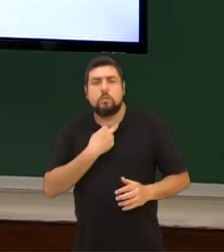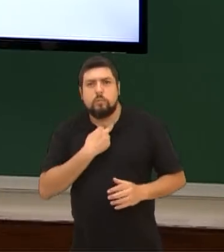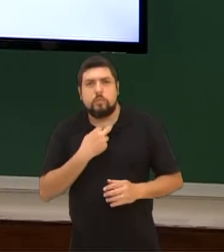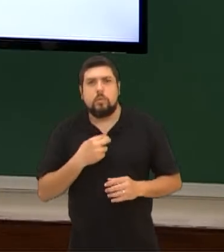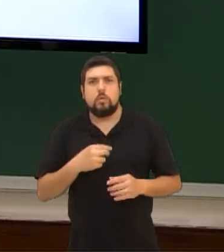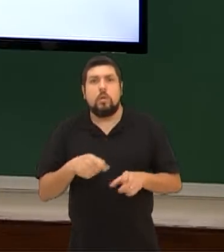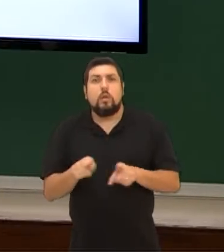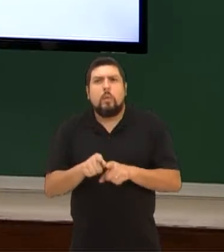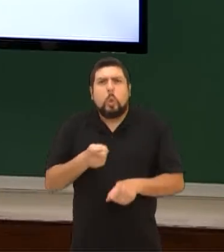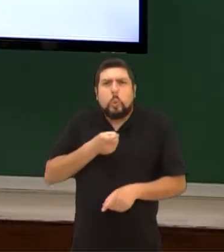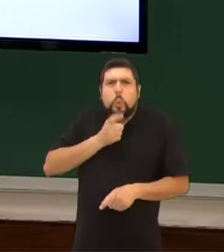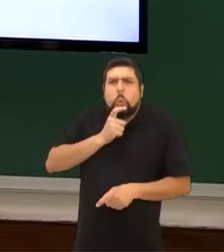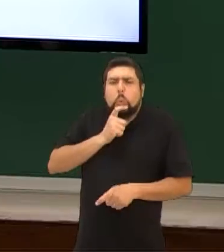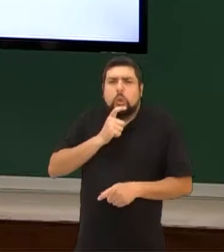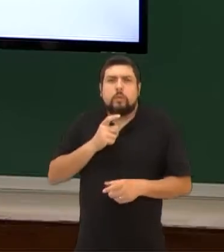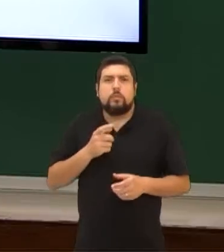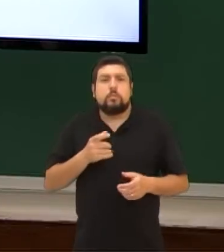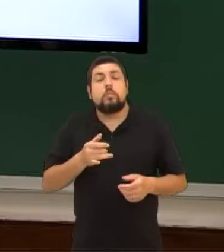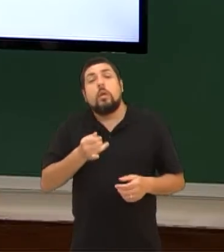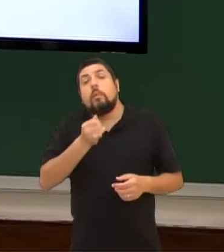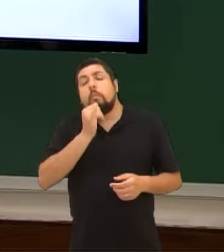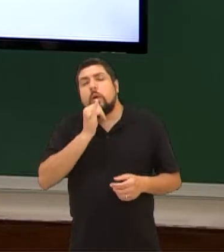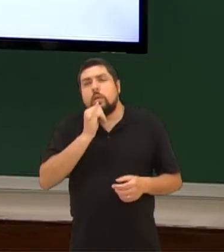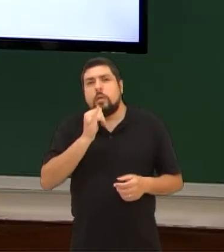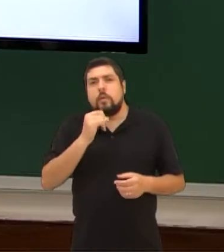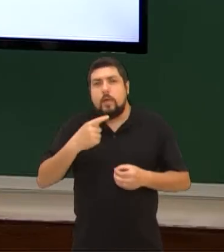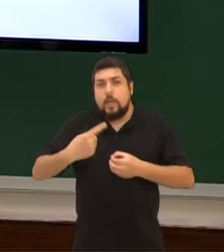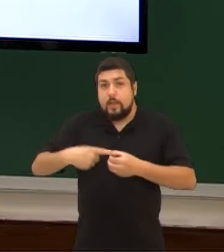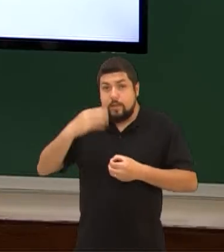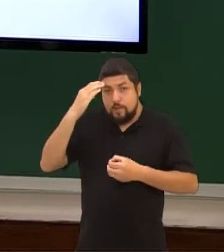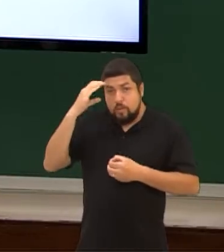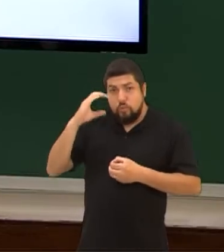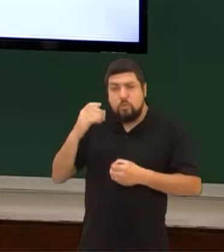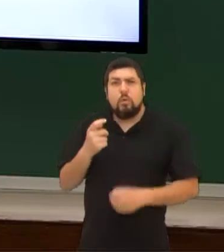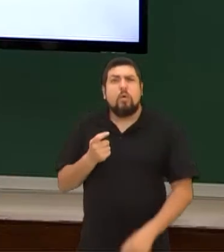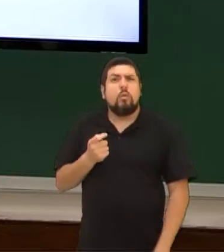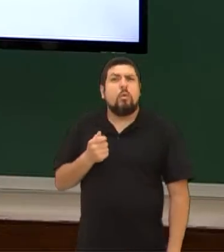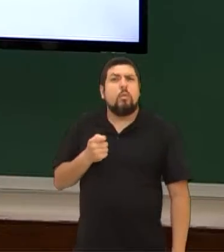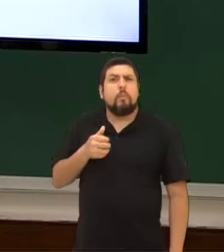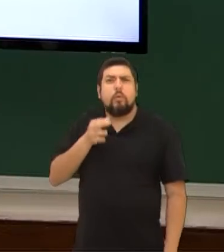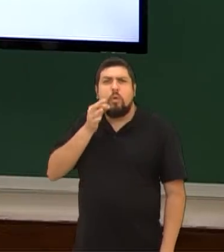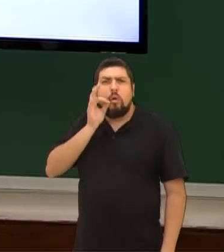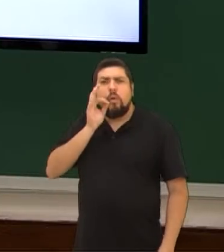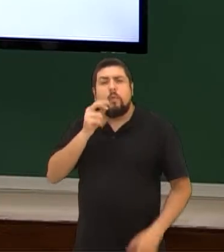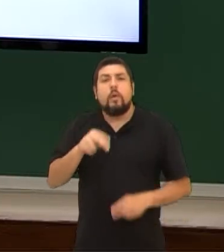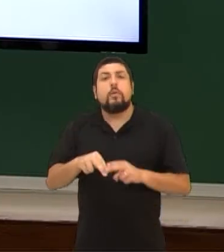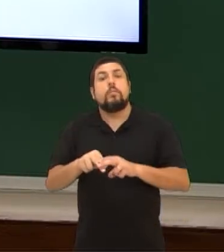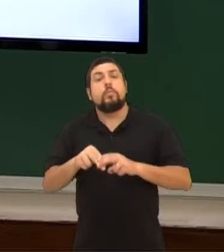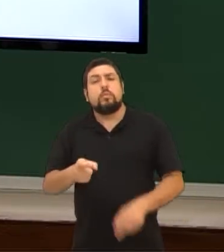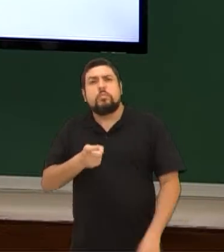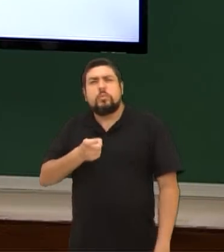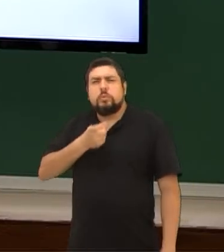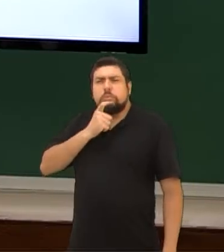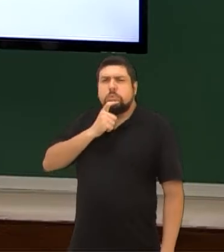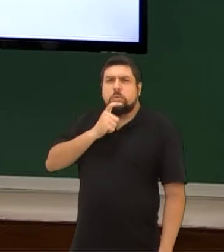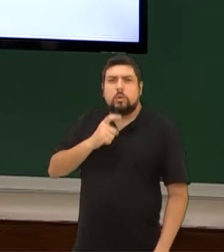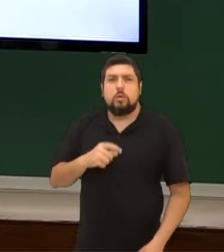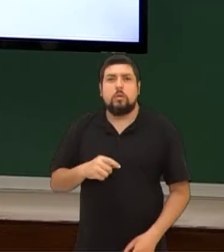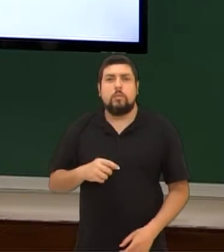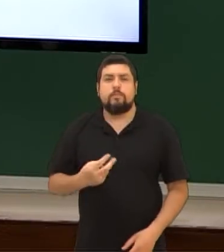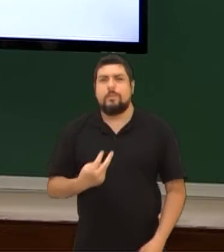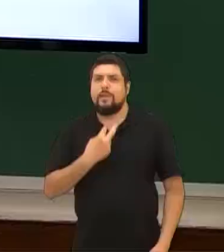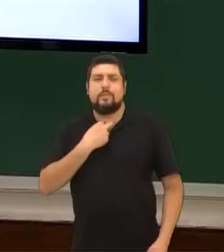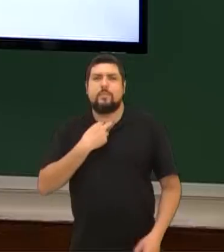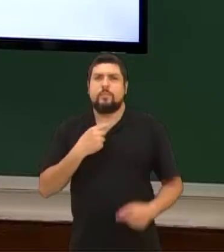gente não veja as produções de café, por exemplo, na cidade de Curitiba, onde as geadas no inverno são mais frequentes. Então ele é